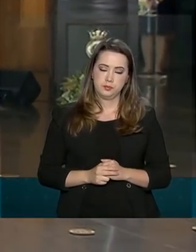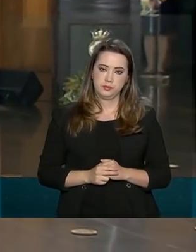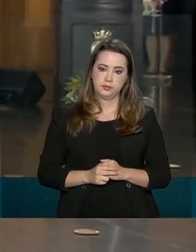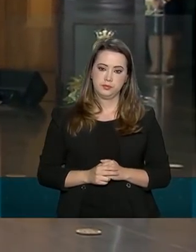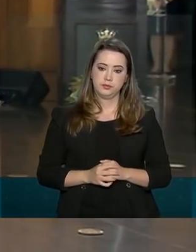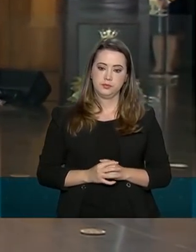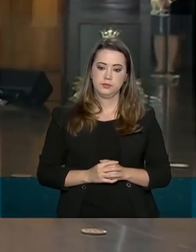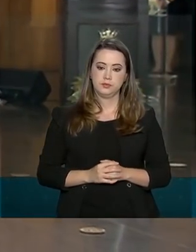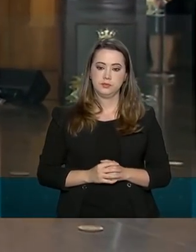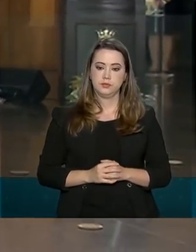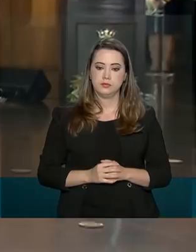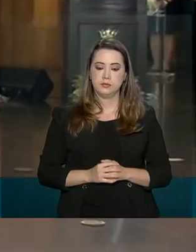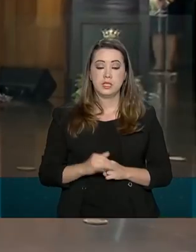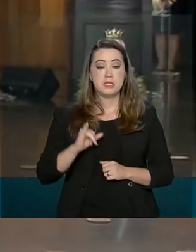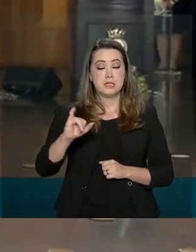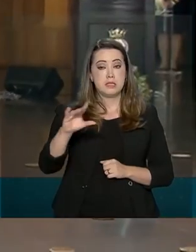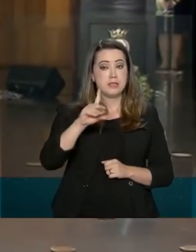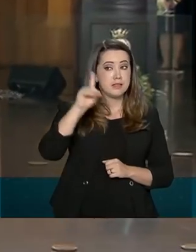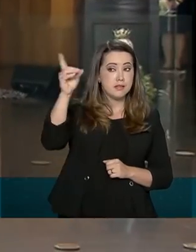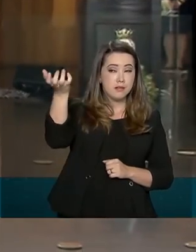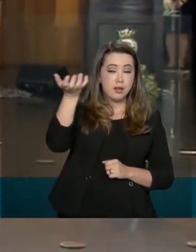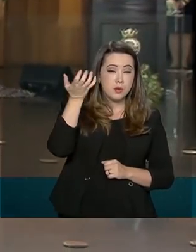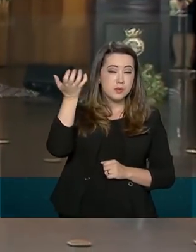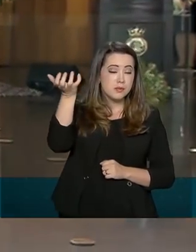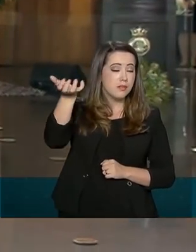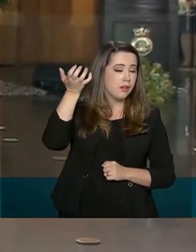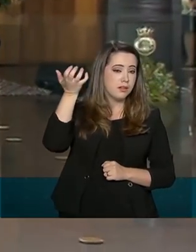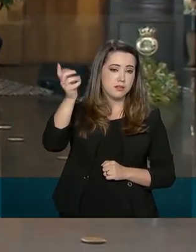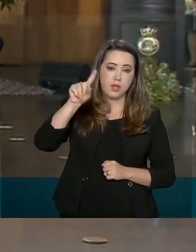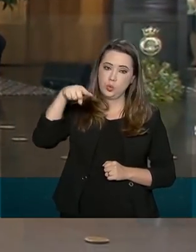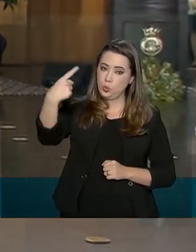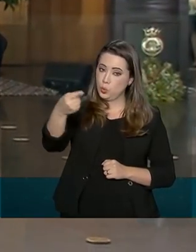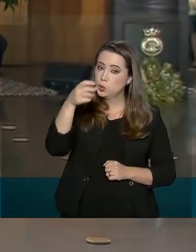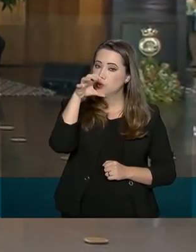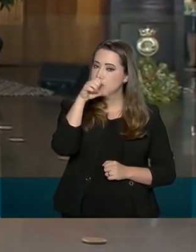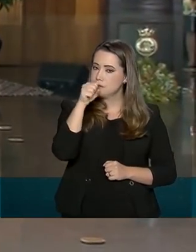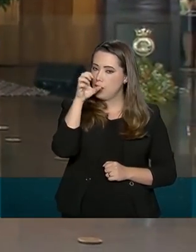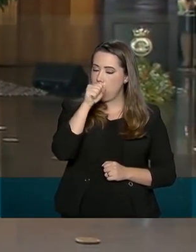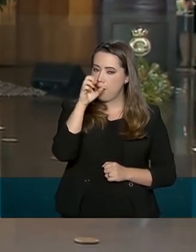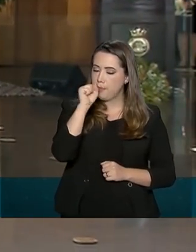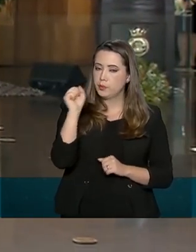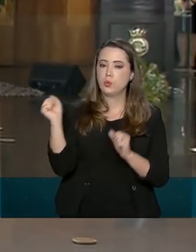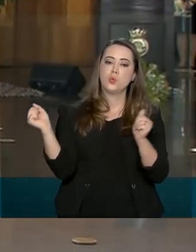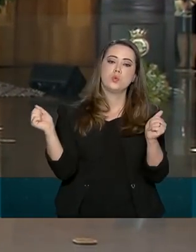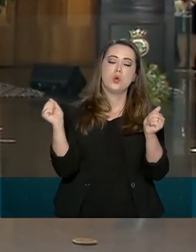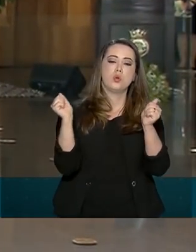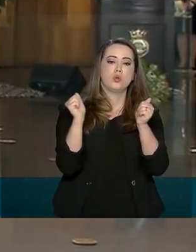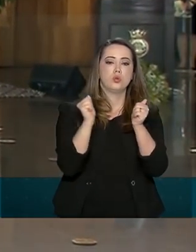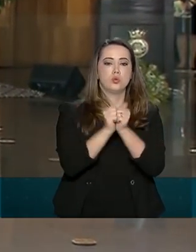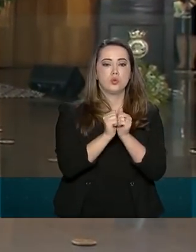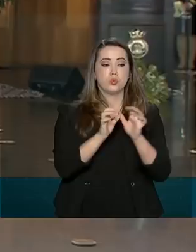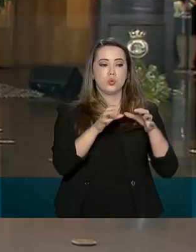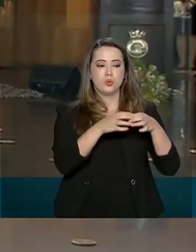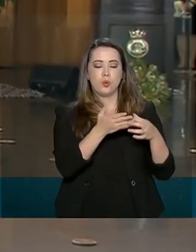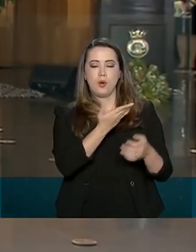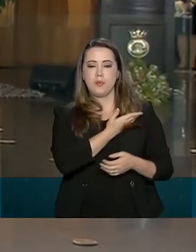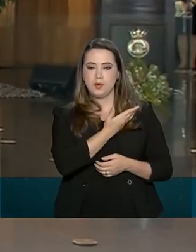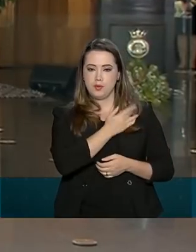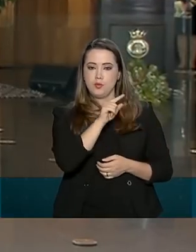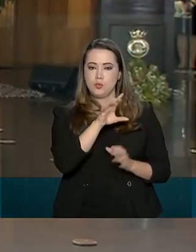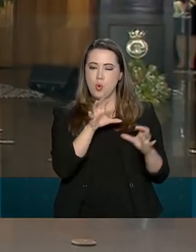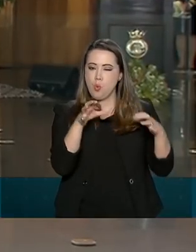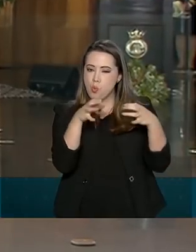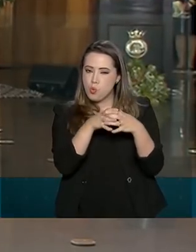Se Deus quiser, no próximo sábado, juntamente com o companheiro da minha turma, comandante do Exército, Leal